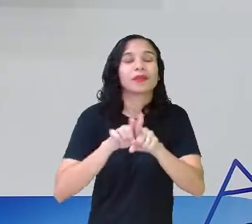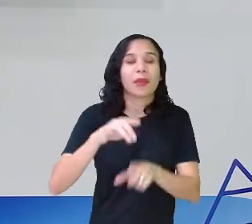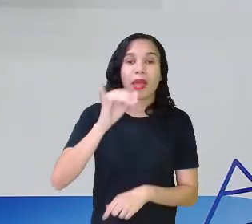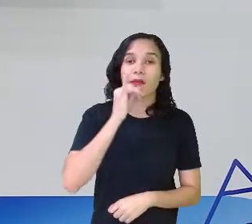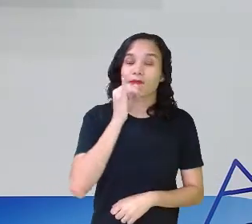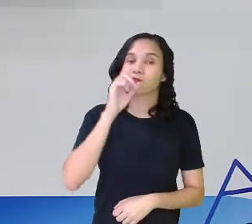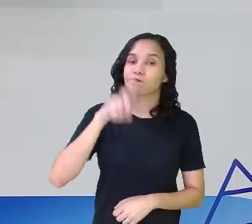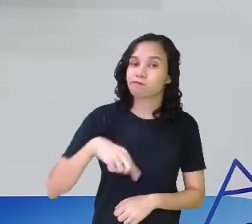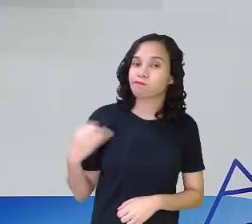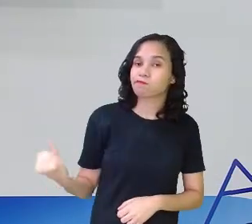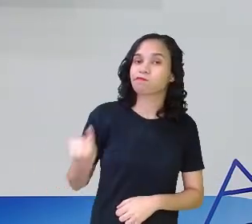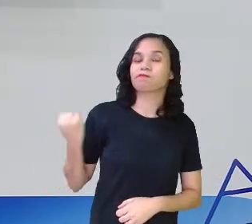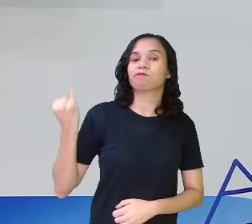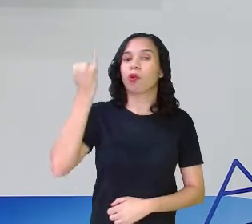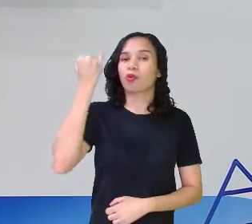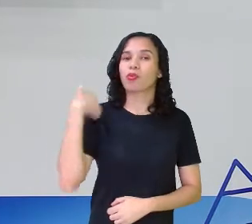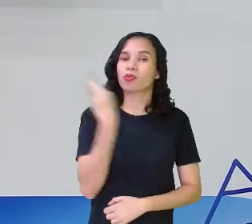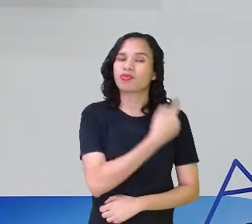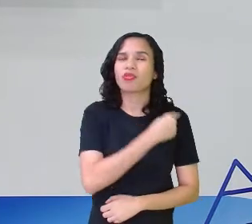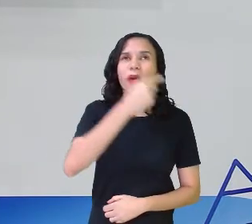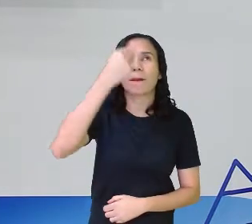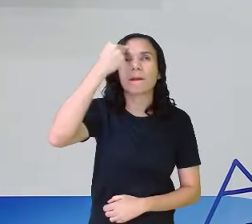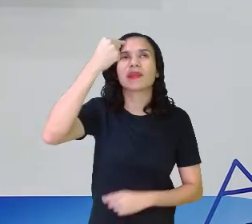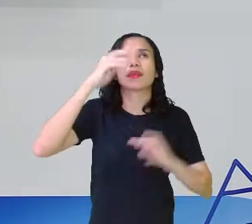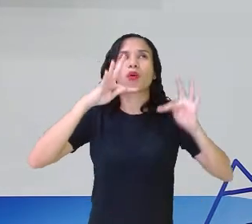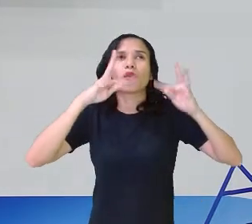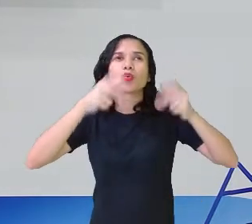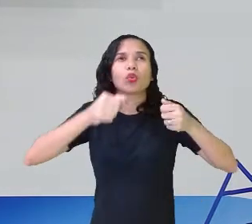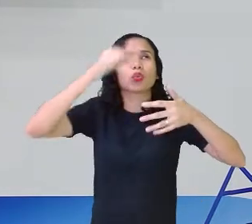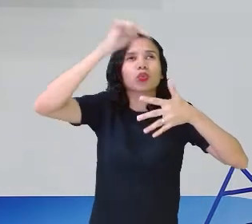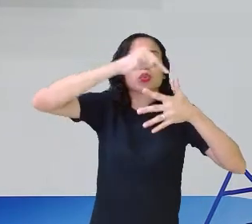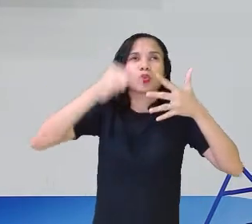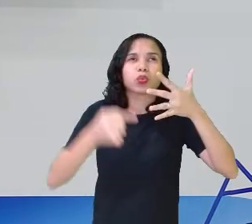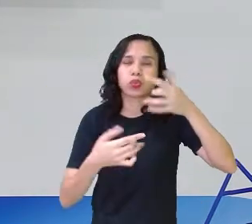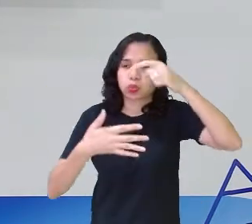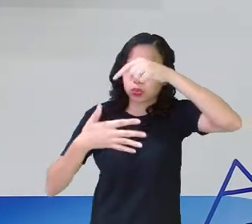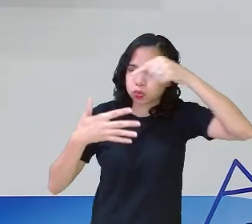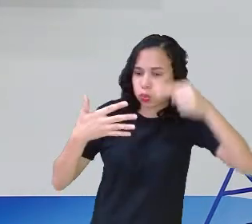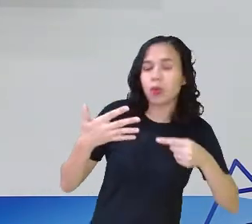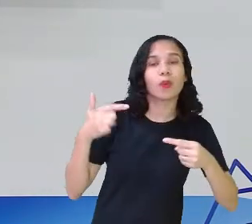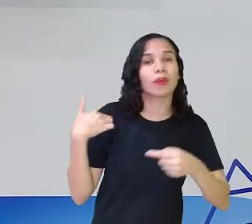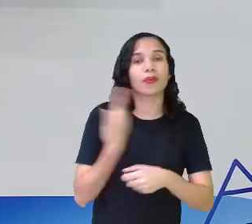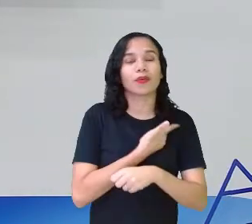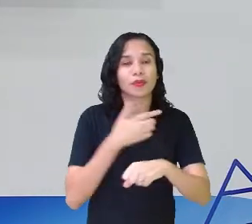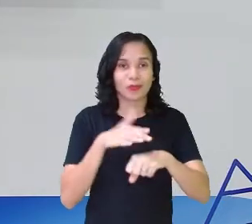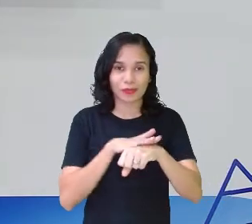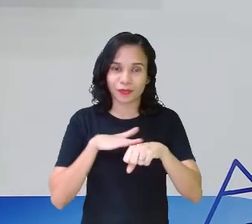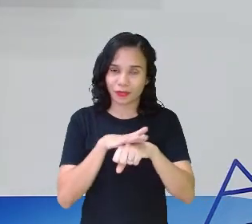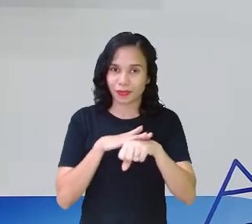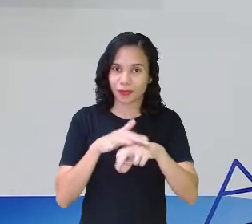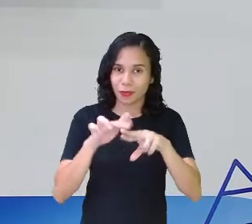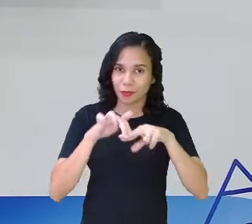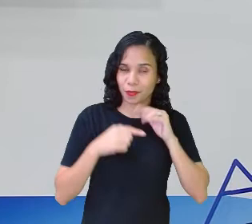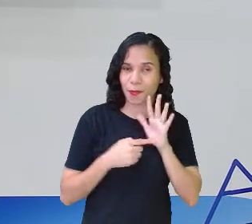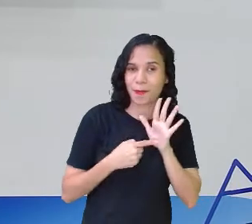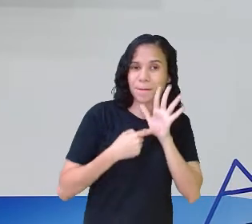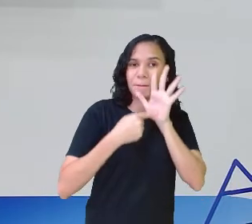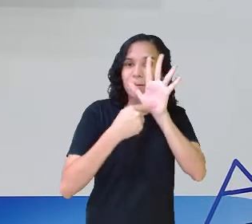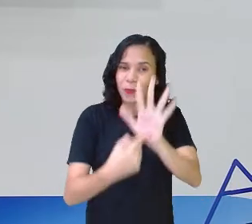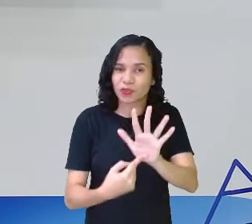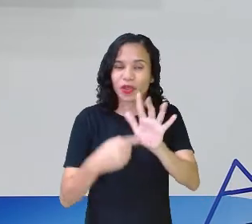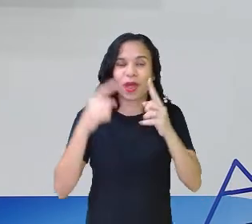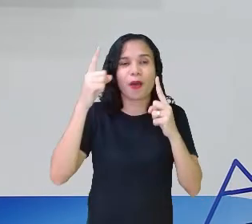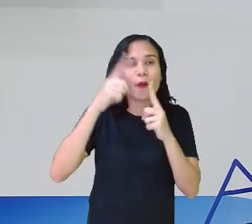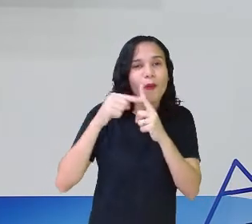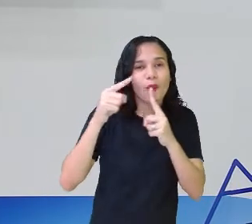que são importantes quando a gente pensa em todas essas acessibilidades que a gente falou até agora. Então, a gente vai mostrar o tipo